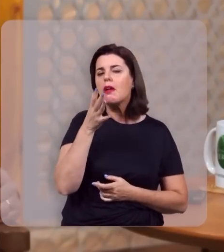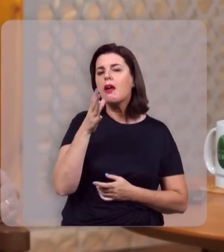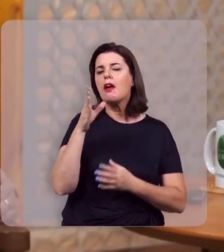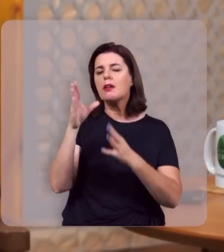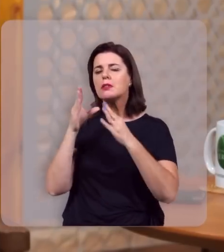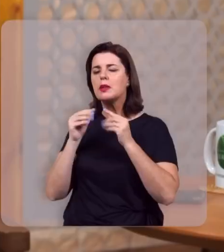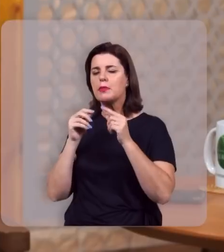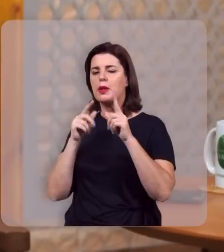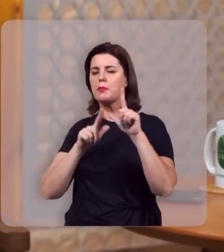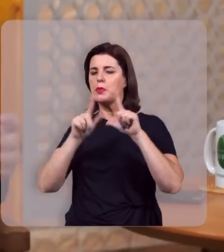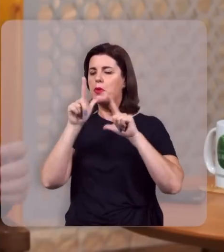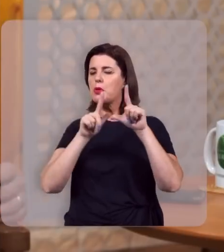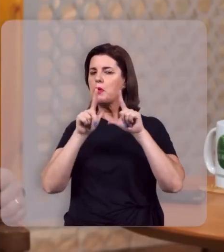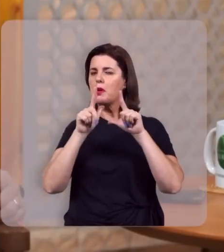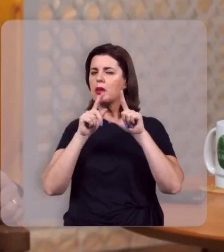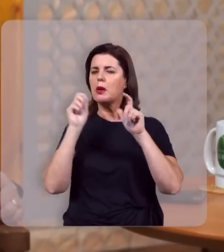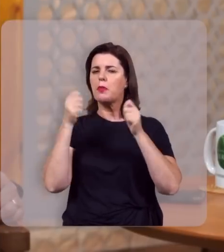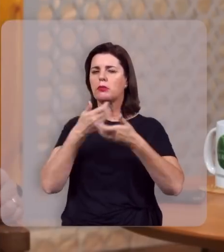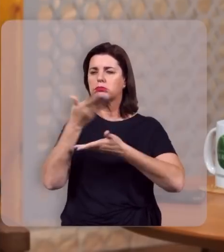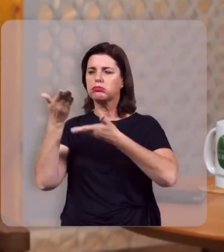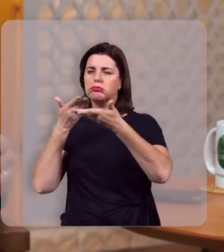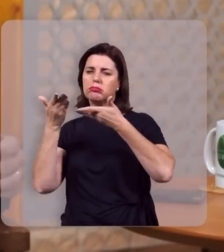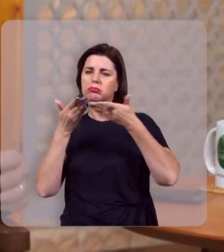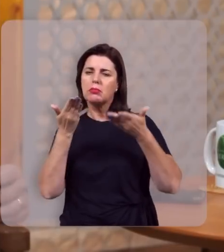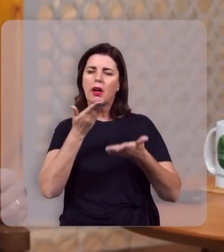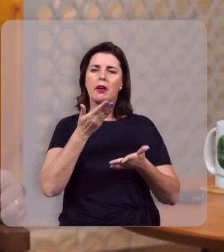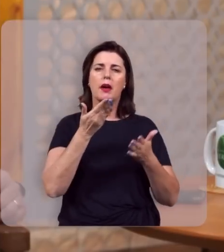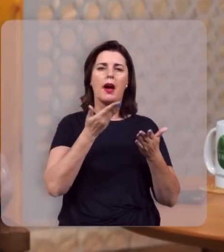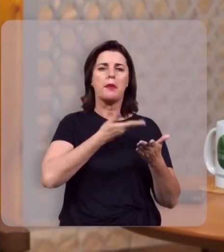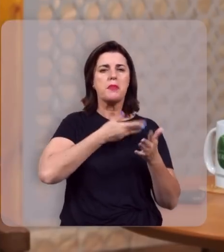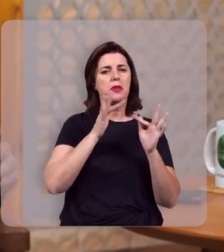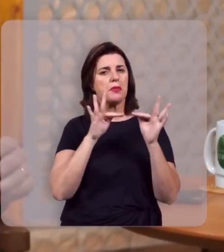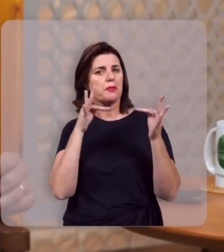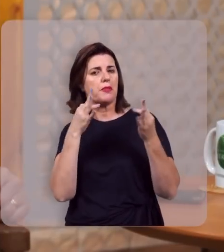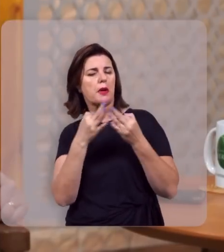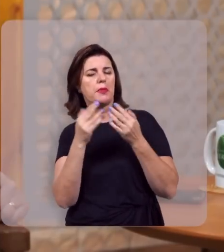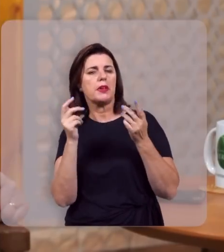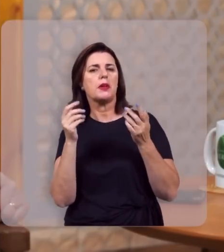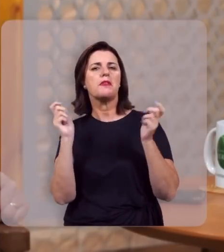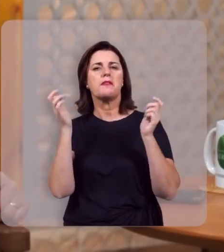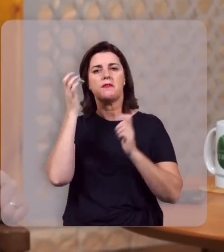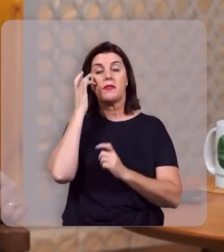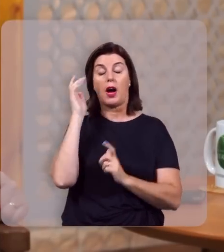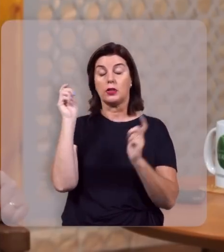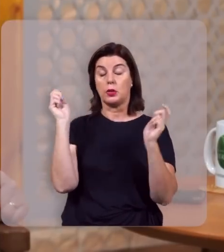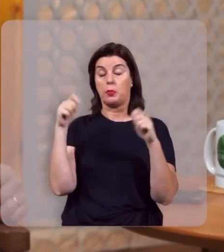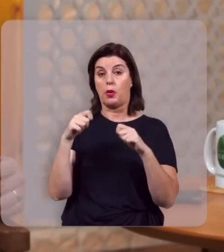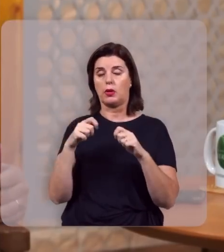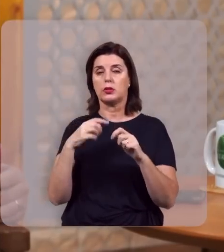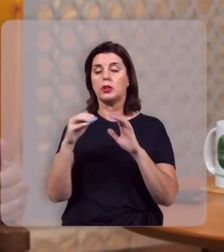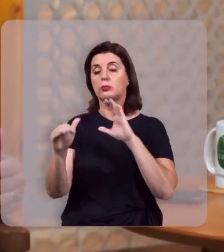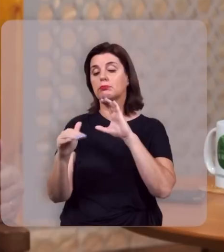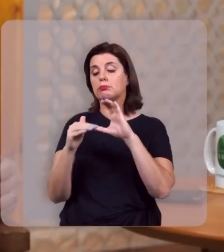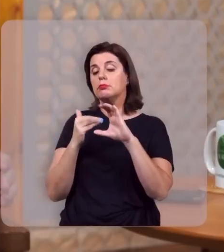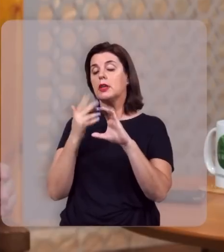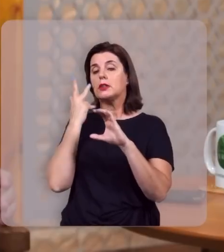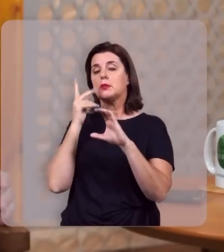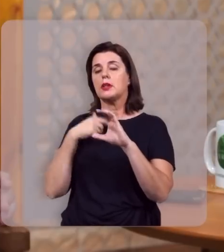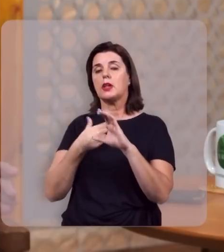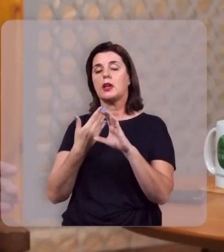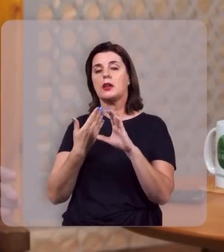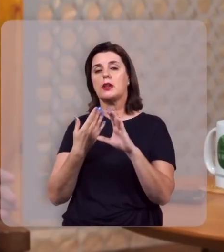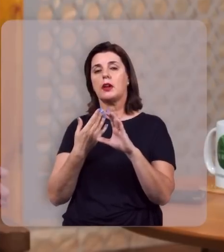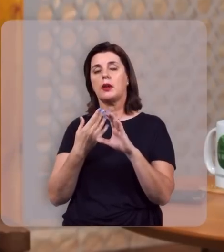esse programa para poder compartilhar com seus amigos e parentes, é muito fácil. Basta você mandar para a gente